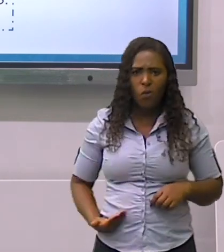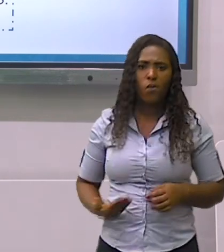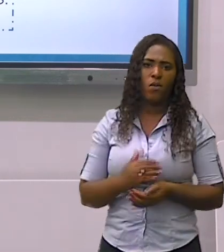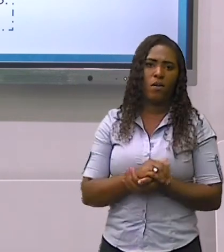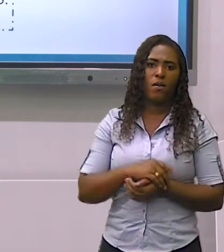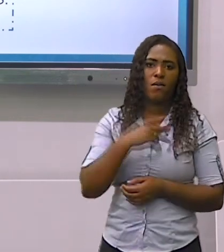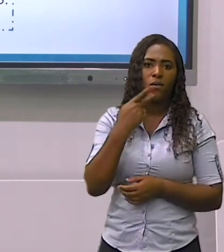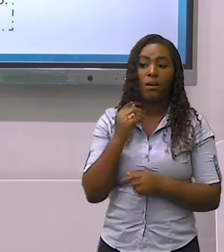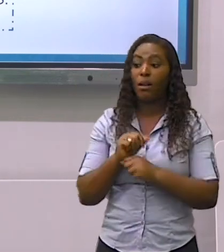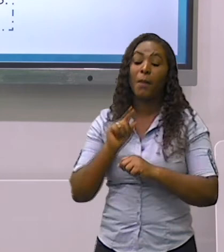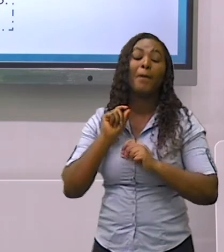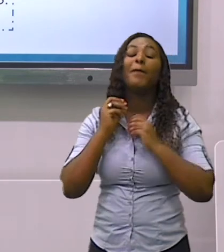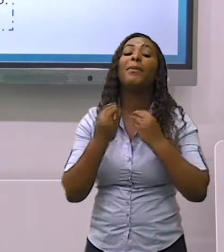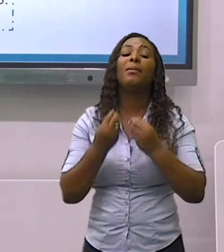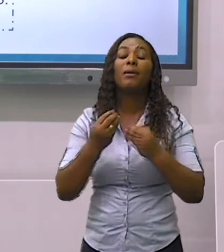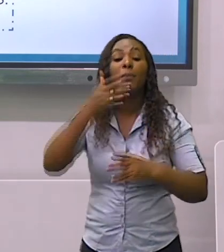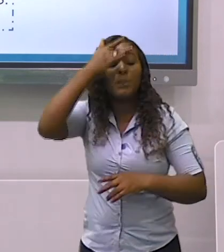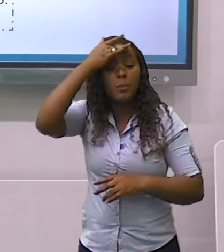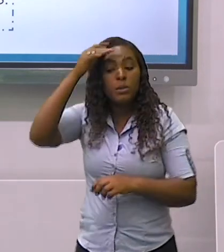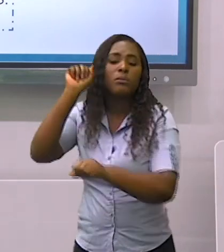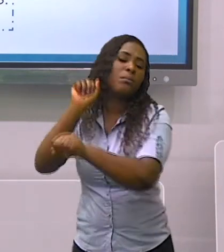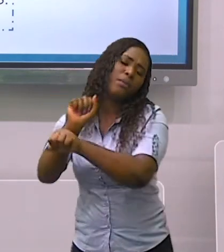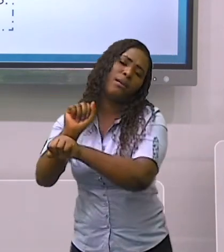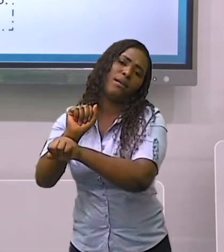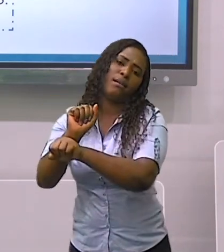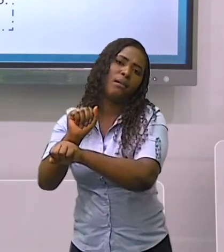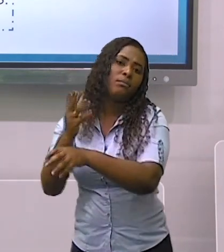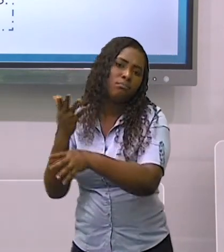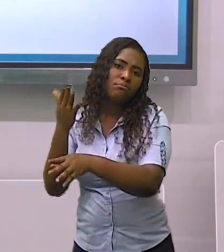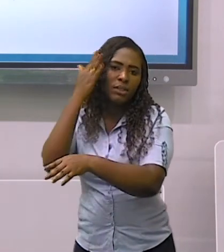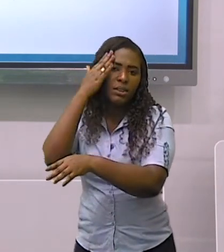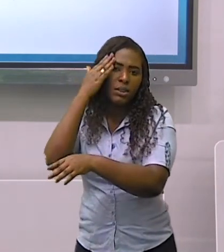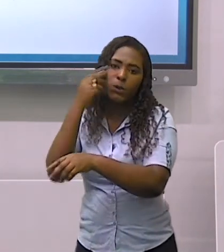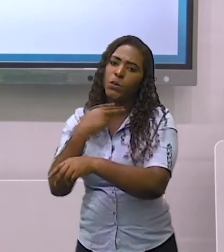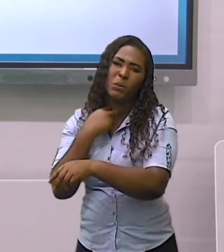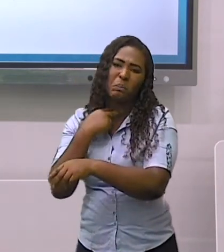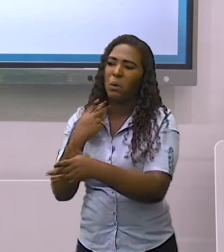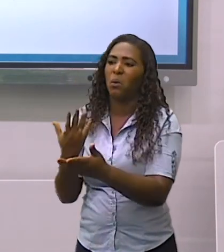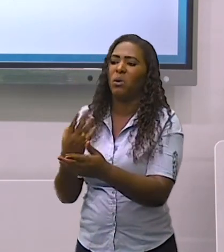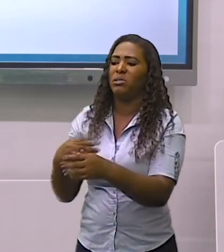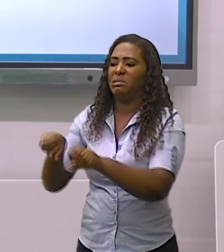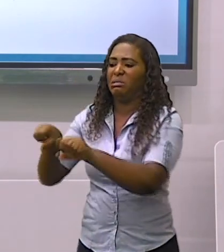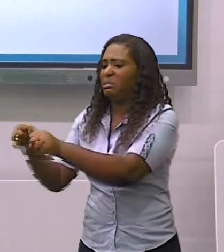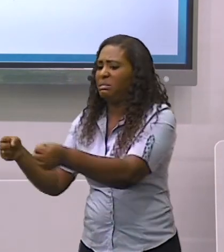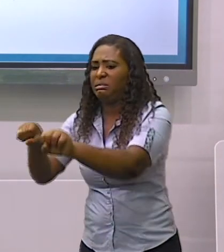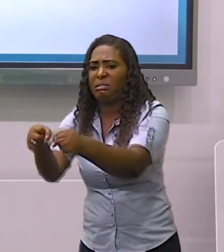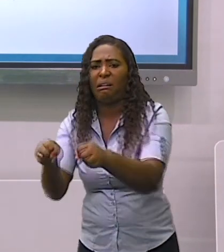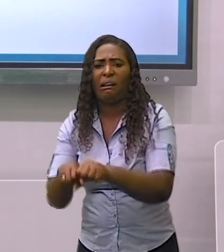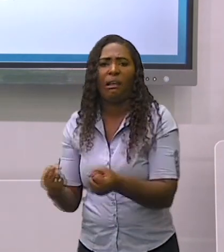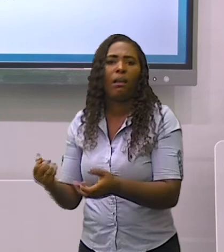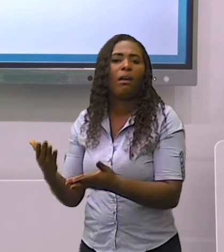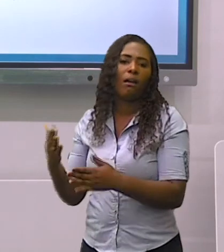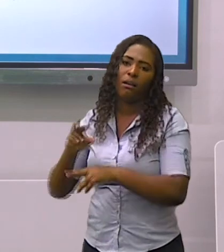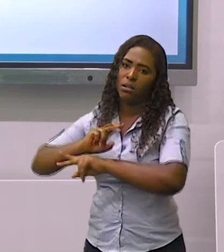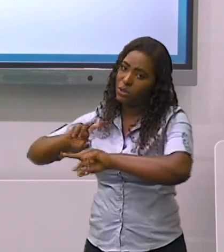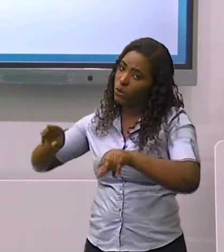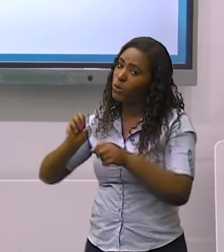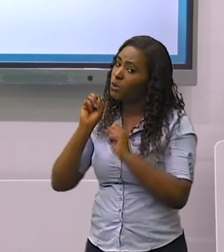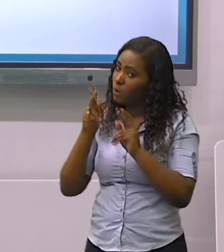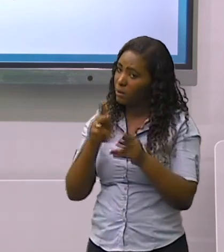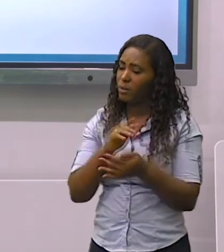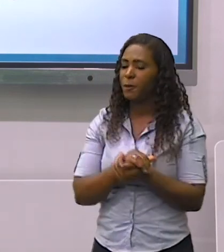ações sejam realizadas. Desta forma, note que cuidar dos espaços